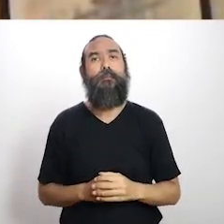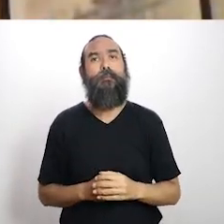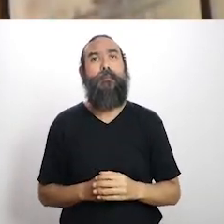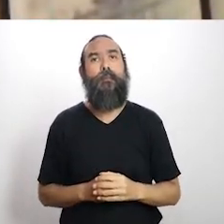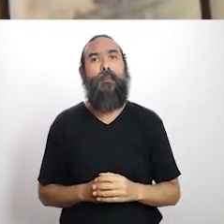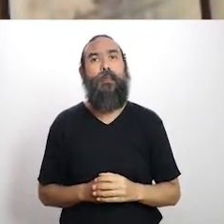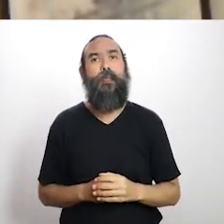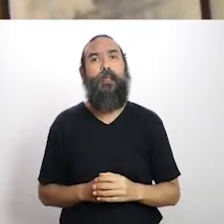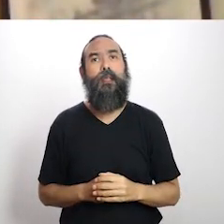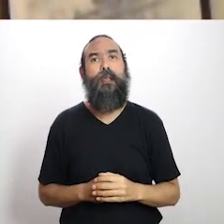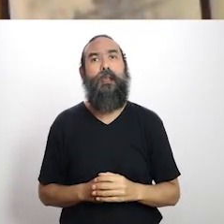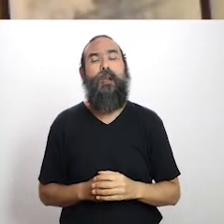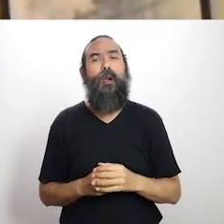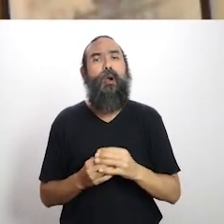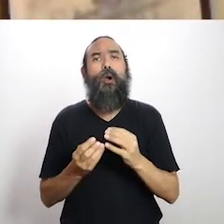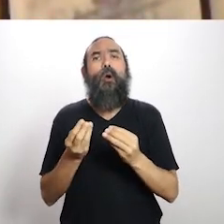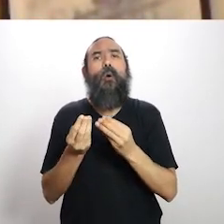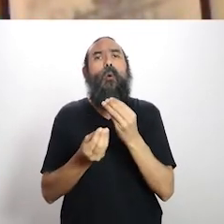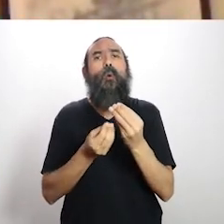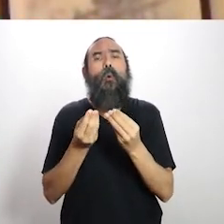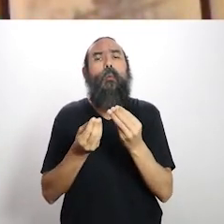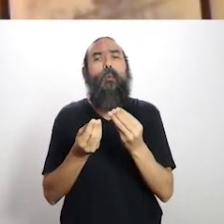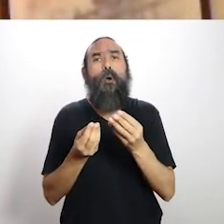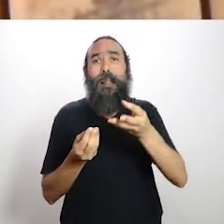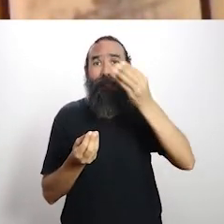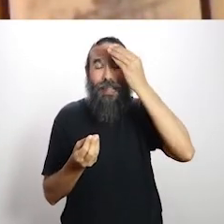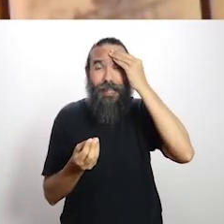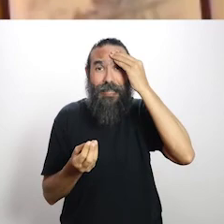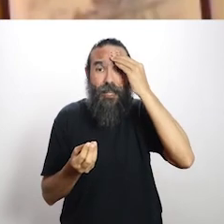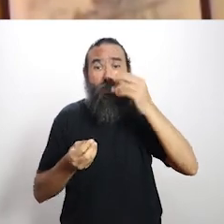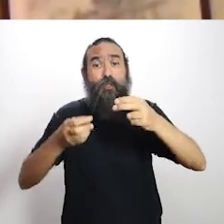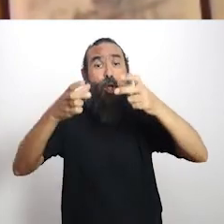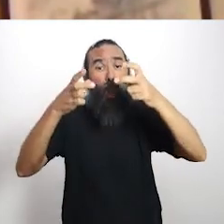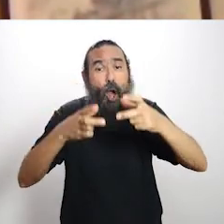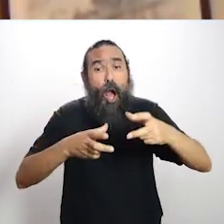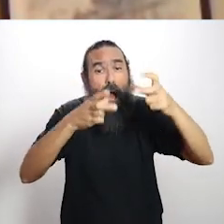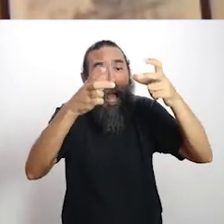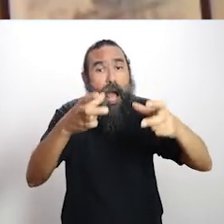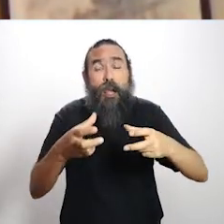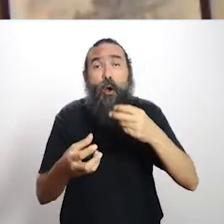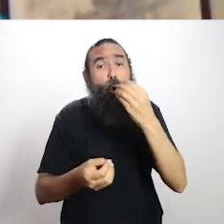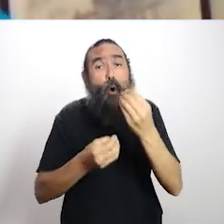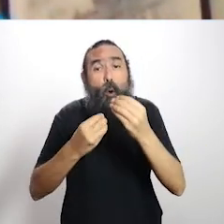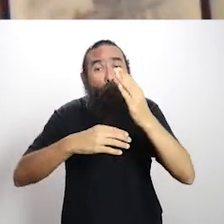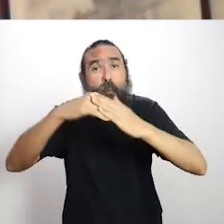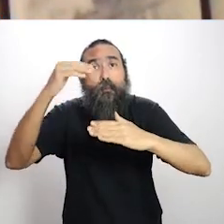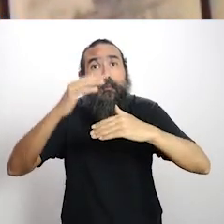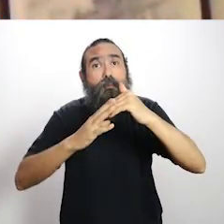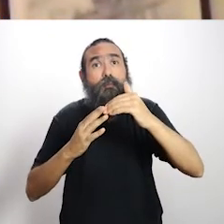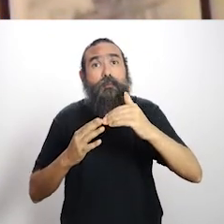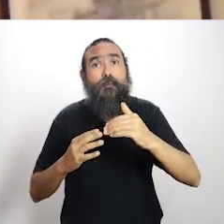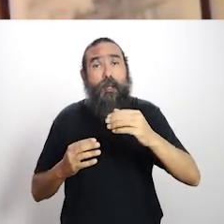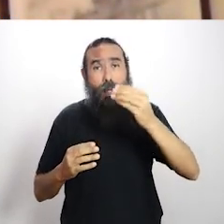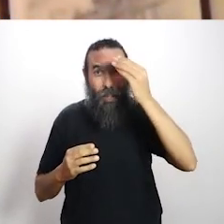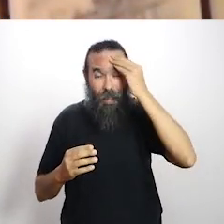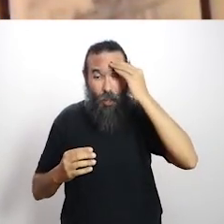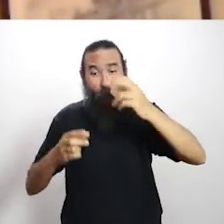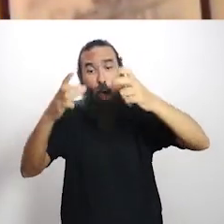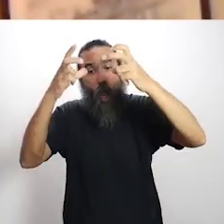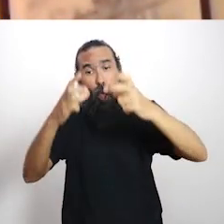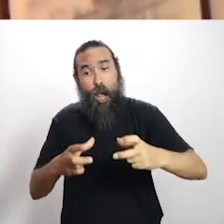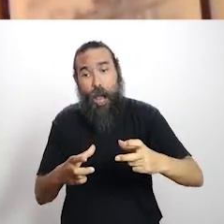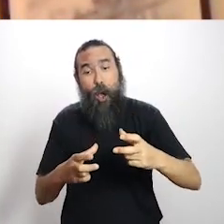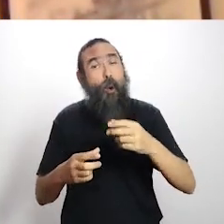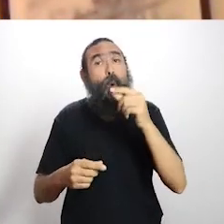coletivo ele pode ser não físico ele envolve territórios de identidade uma aldeia